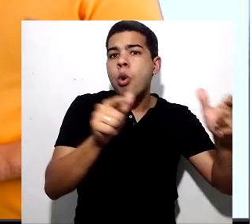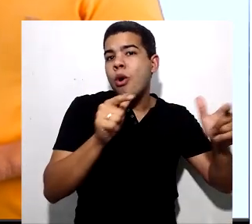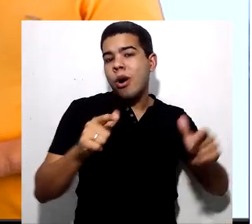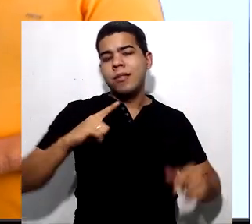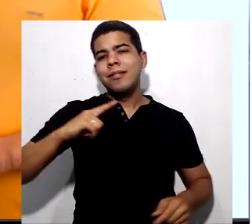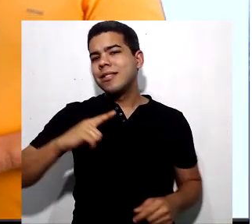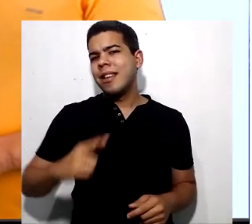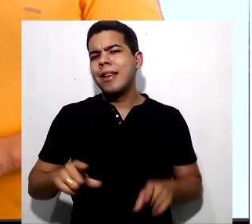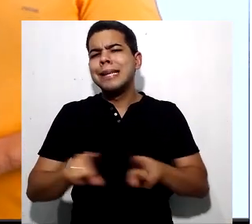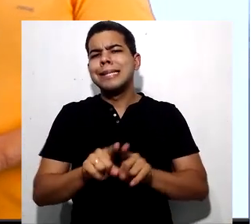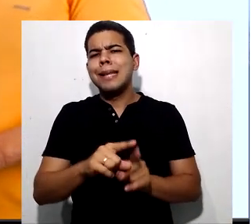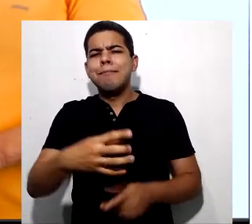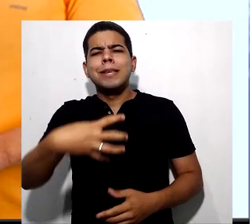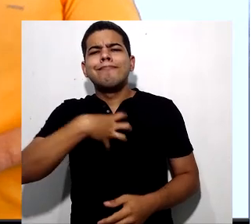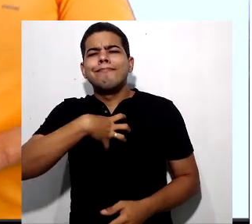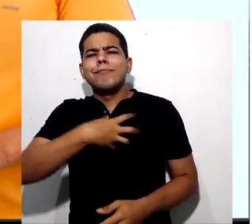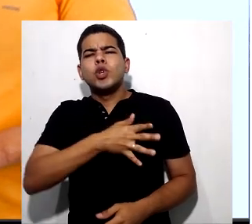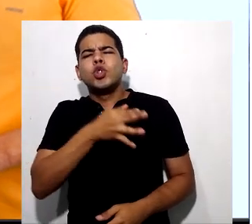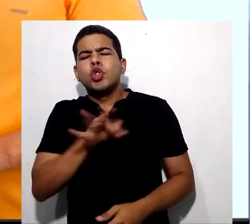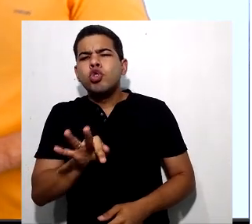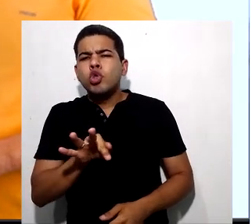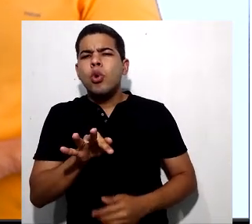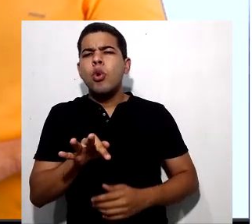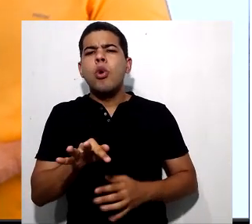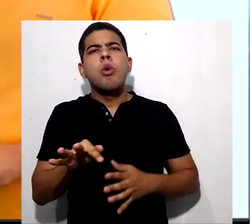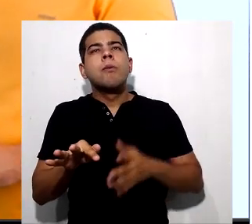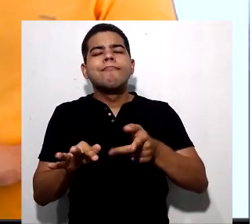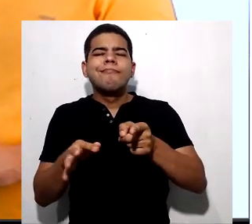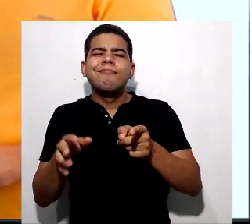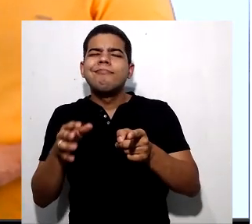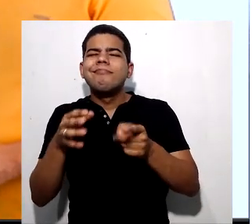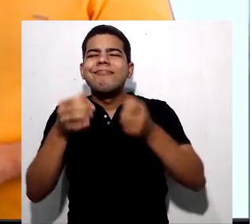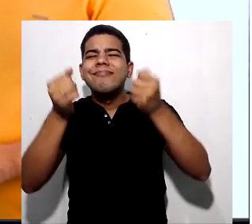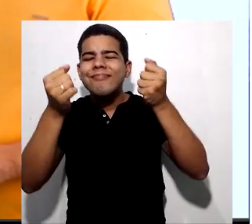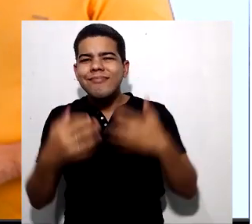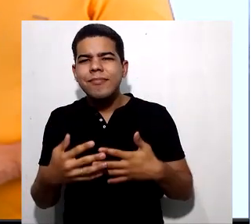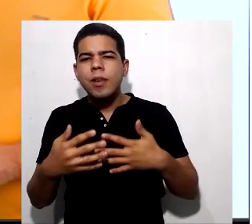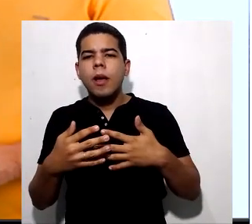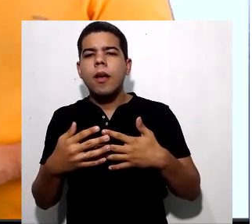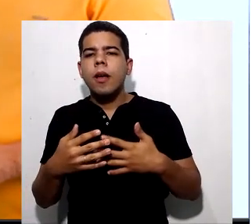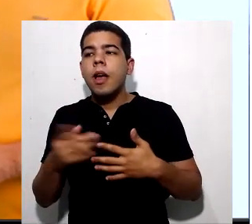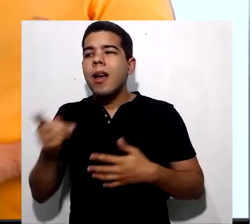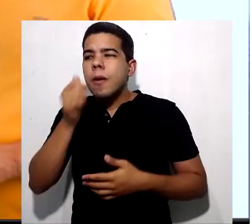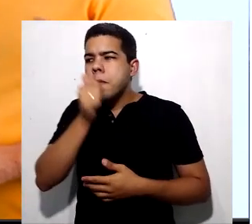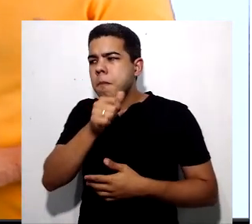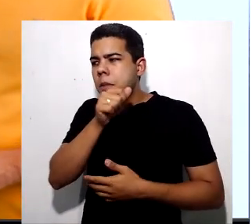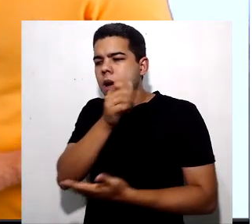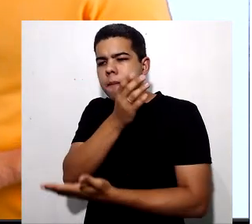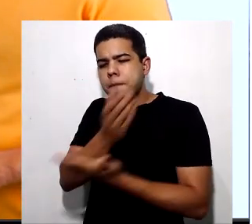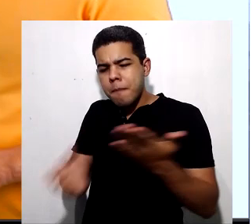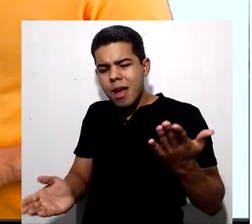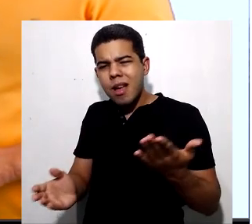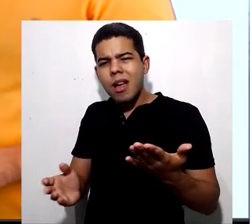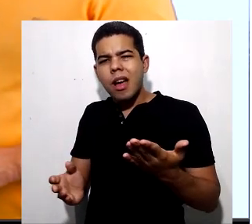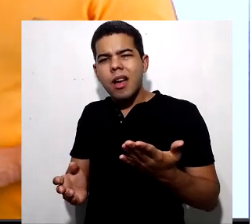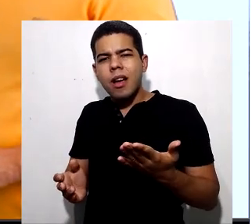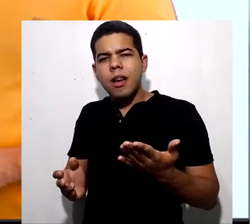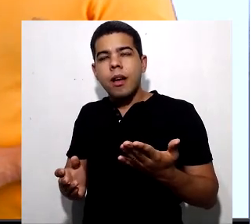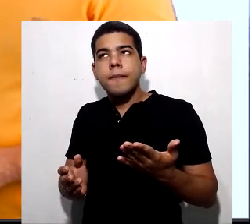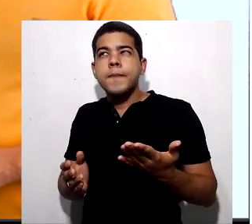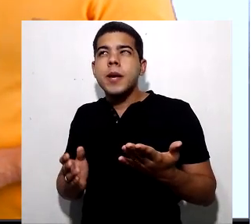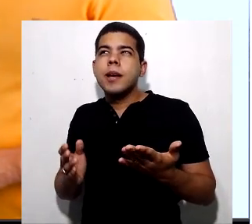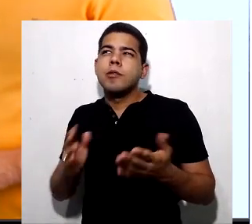justamente a questão da dor, porque quando você citou que ela perde a mãe aqui no Recife